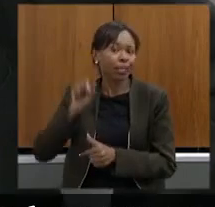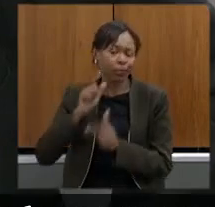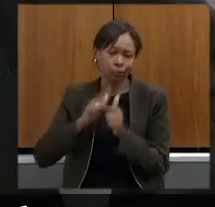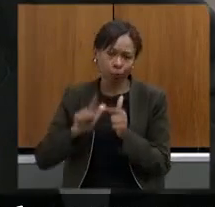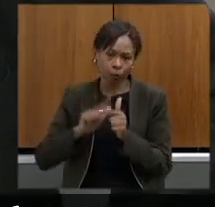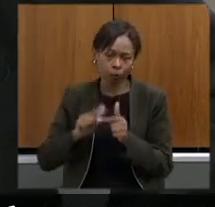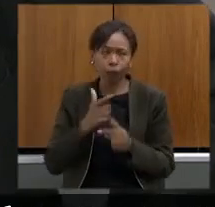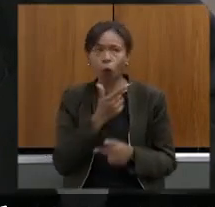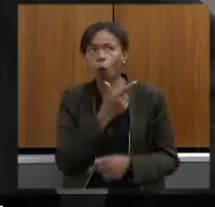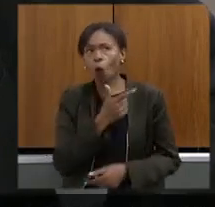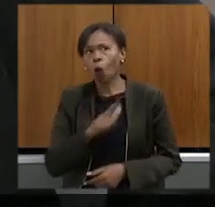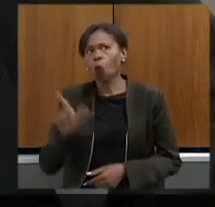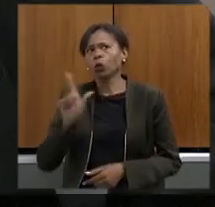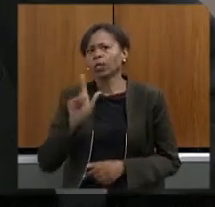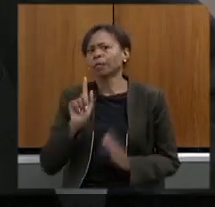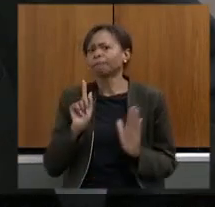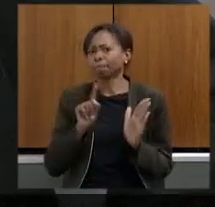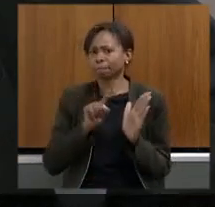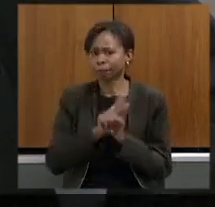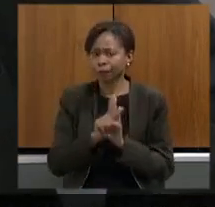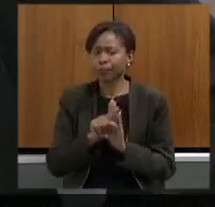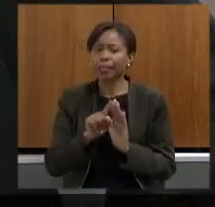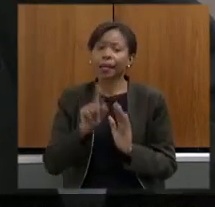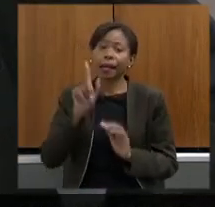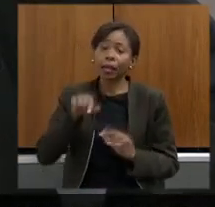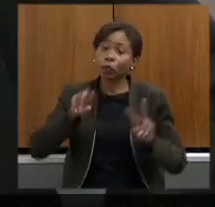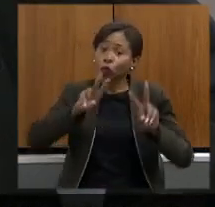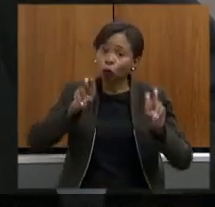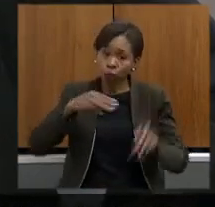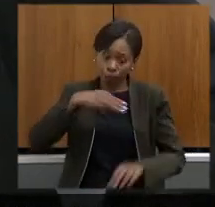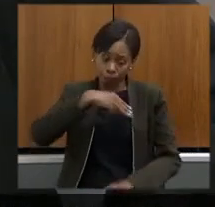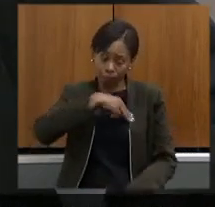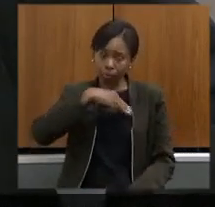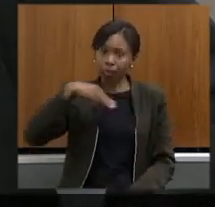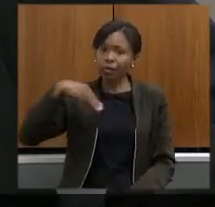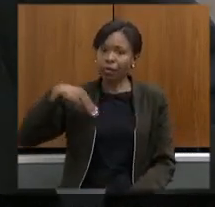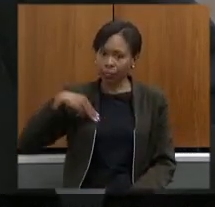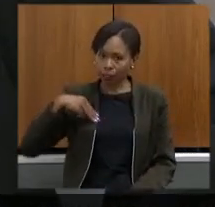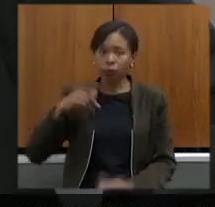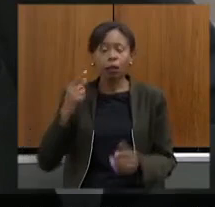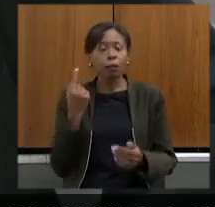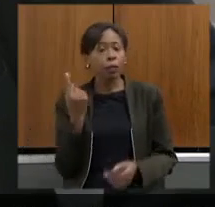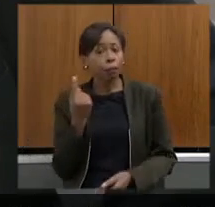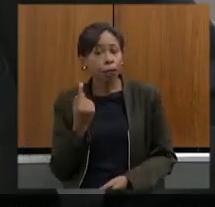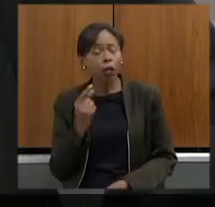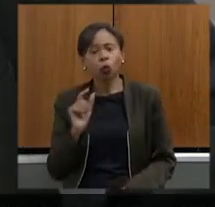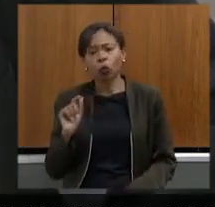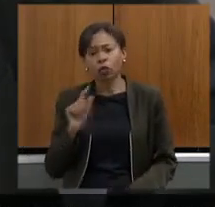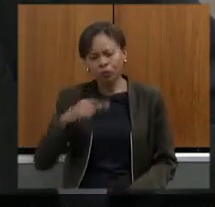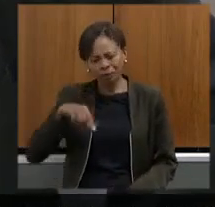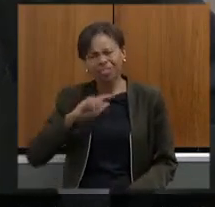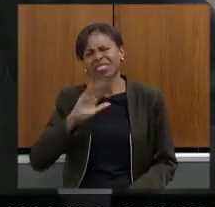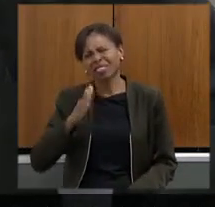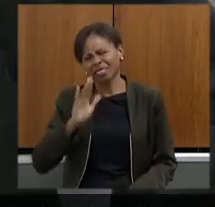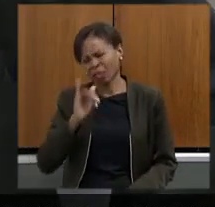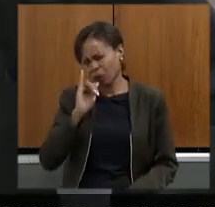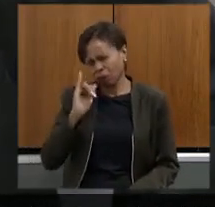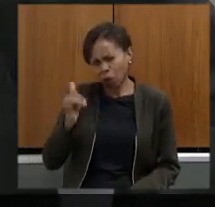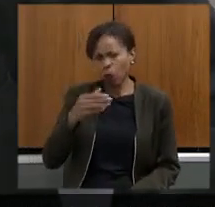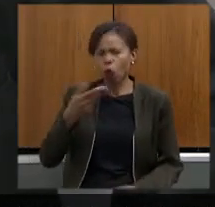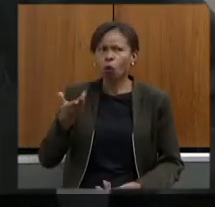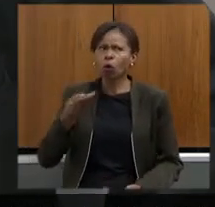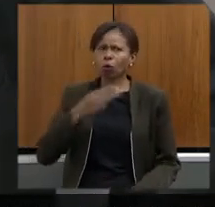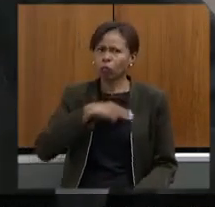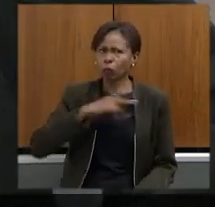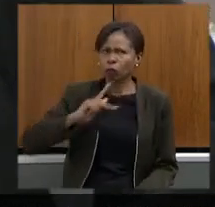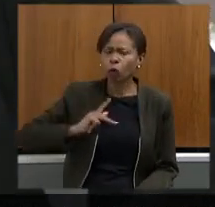aí mais uma vez uma questão de Mariana 1º secretário a Luíza a gente já colocou isso para o Ministério Público